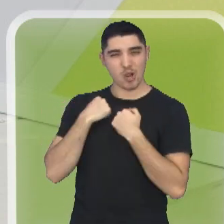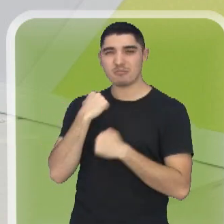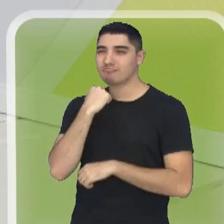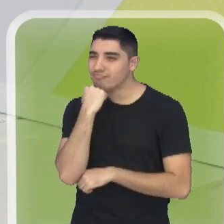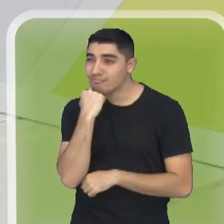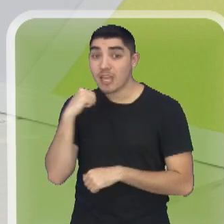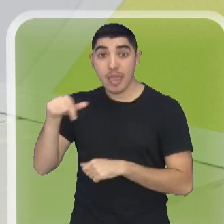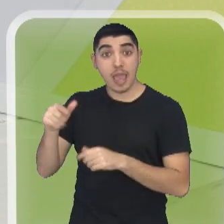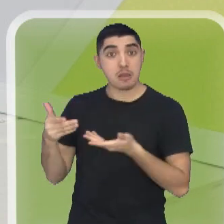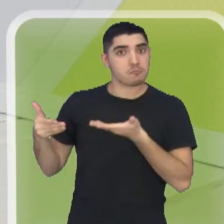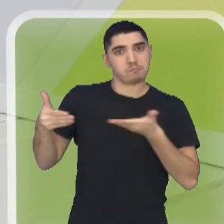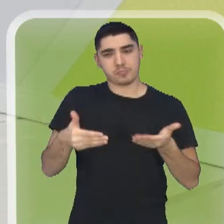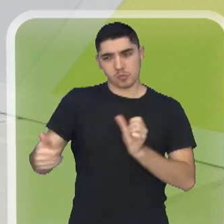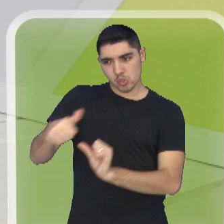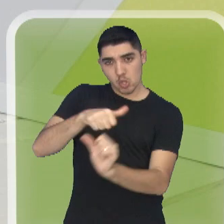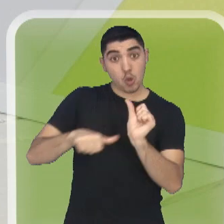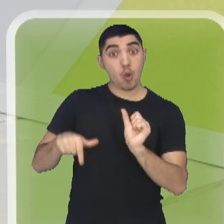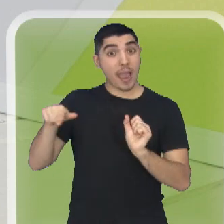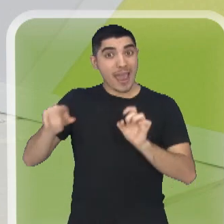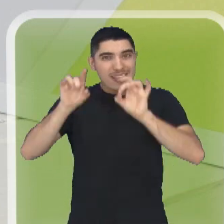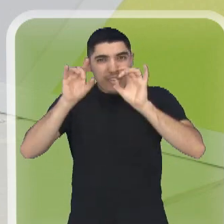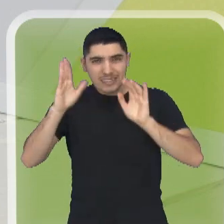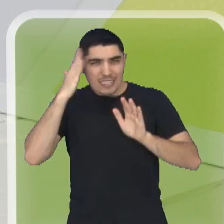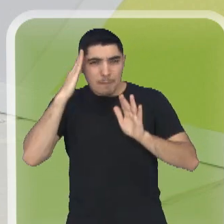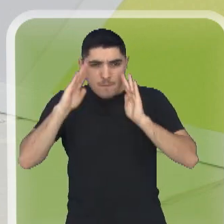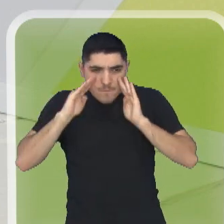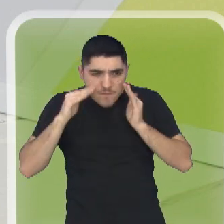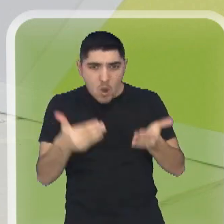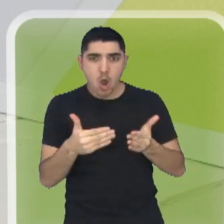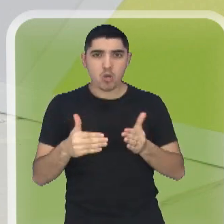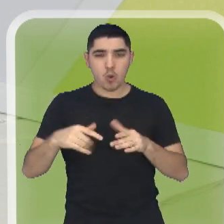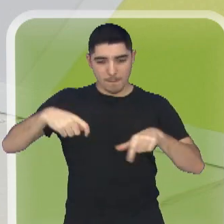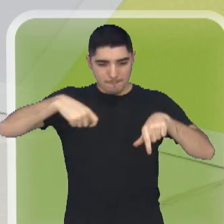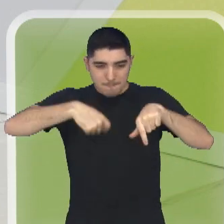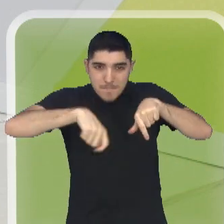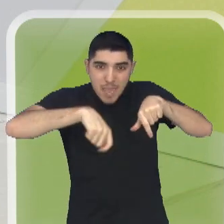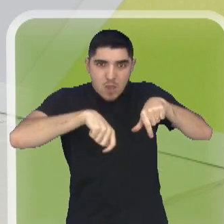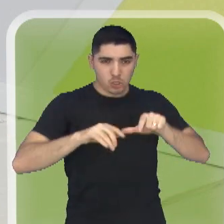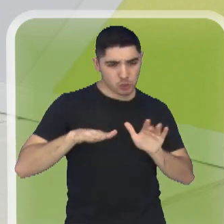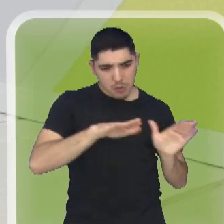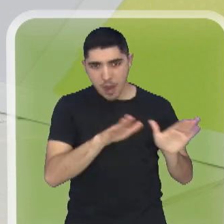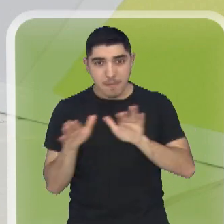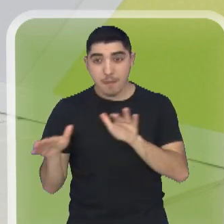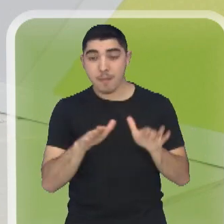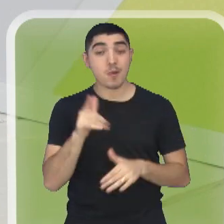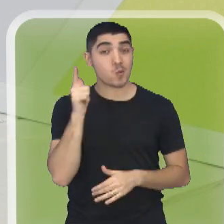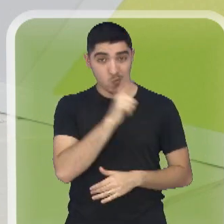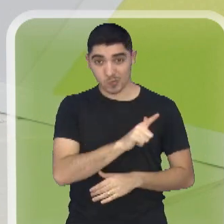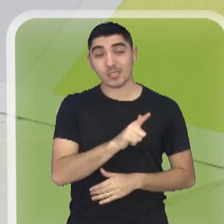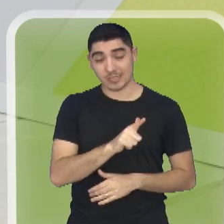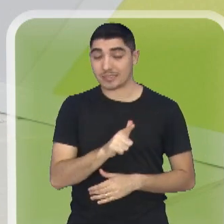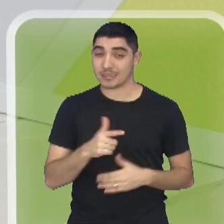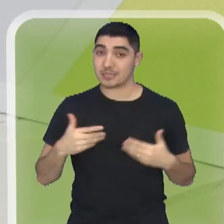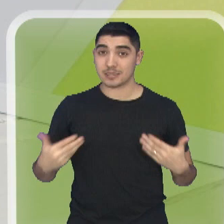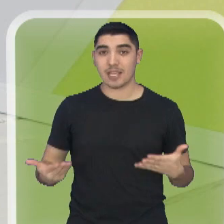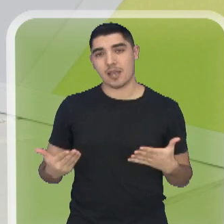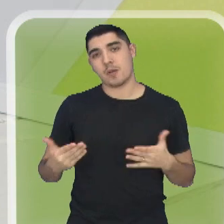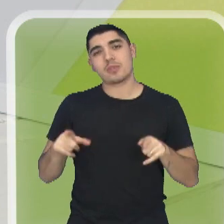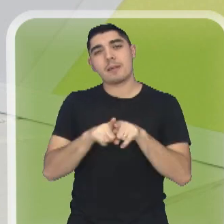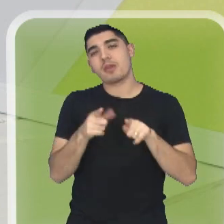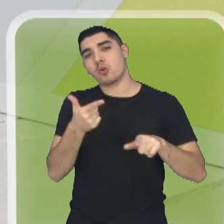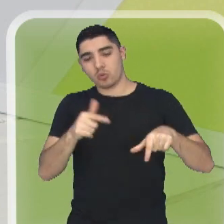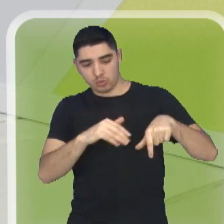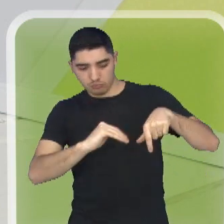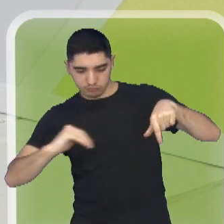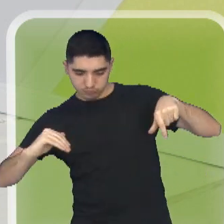mais especialista, ou às vezes o reserva é mais especialista do que o próprio titular para cobranças de pênalti, cobrança ali dos 10 metros, e foi o